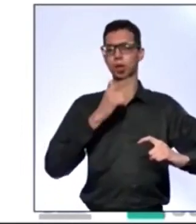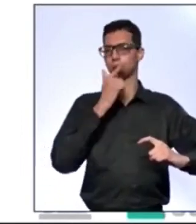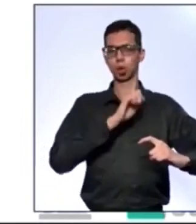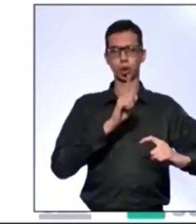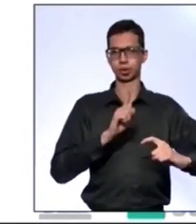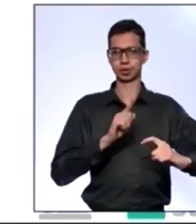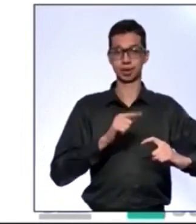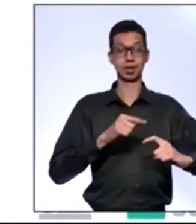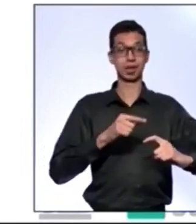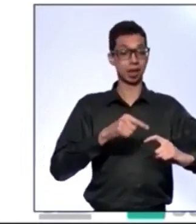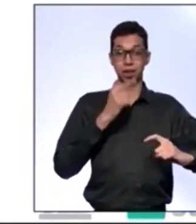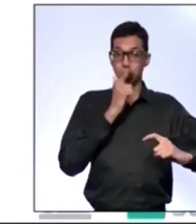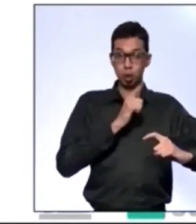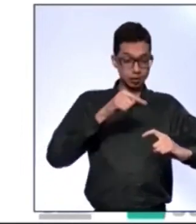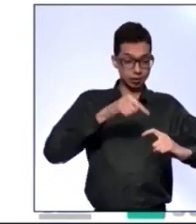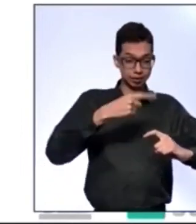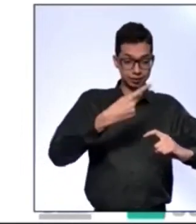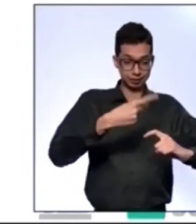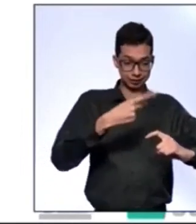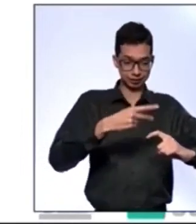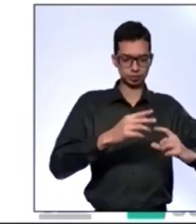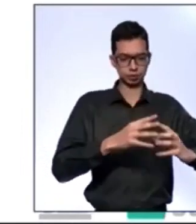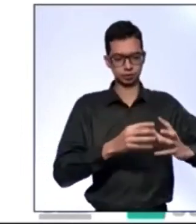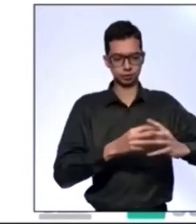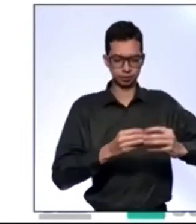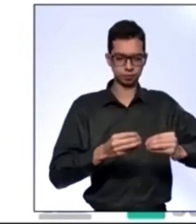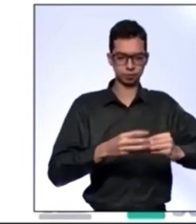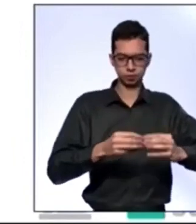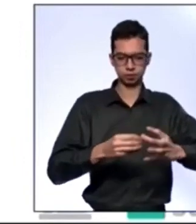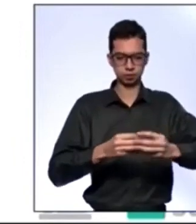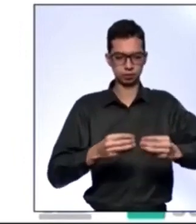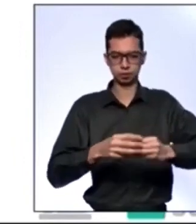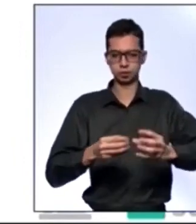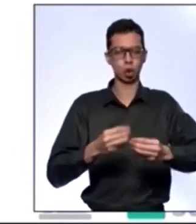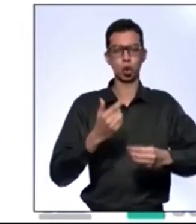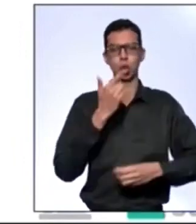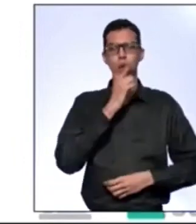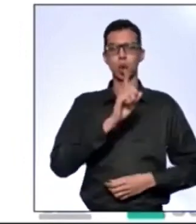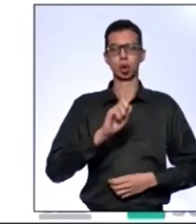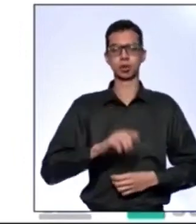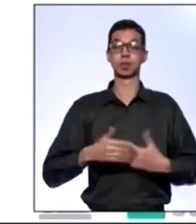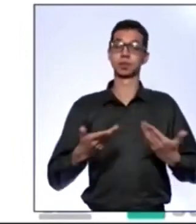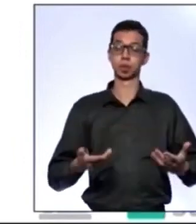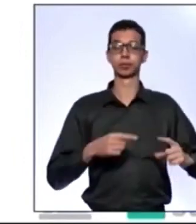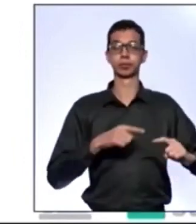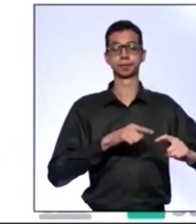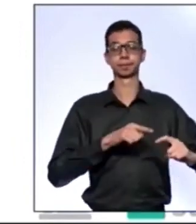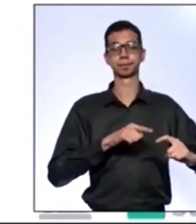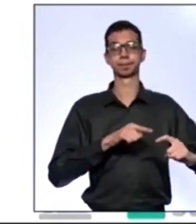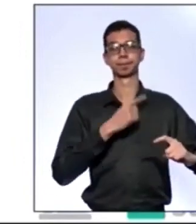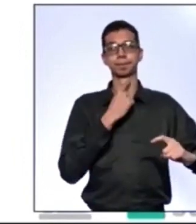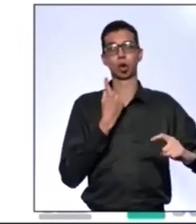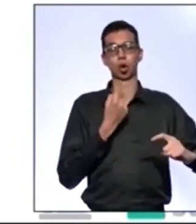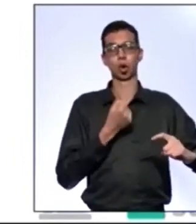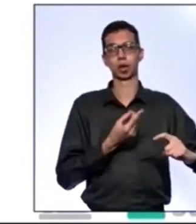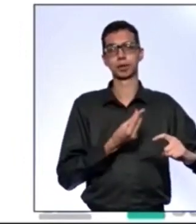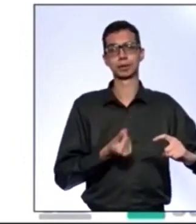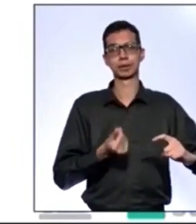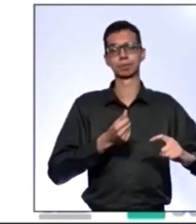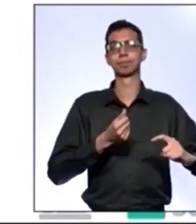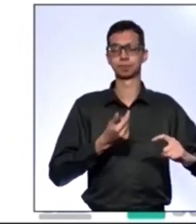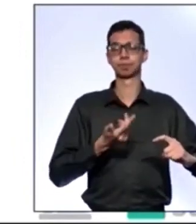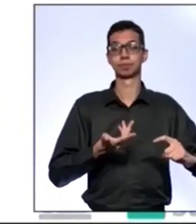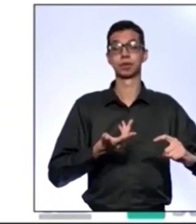se dividir, elas, portanto, ou morrem ou ficam paradas e acabam sendo destruídas